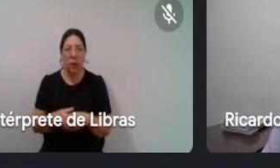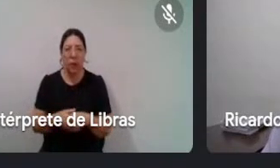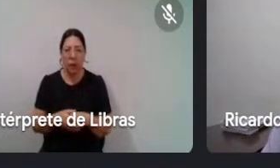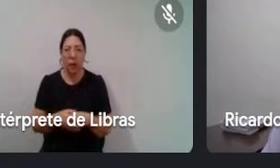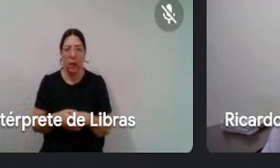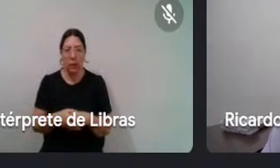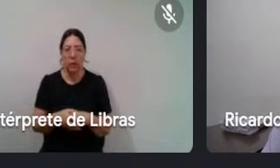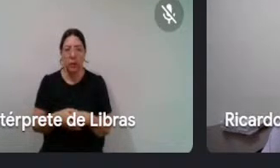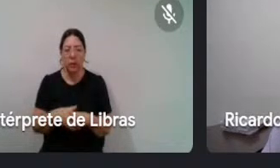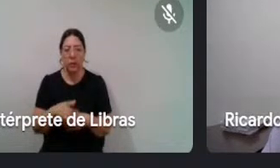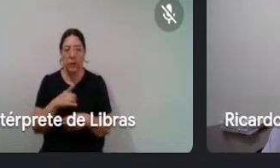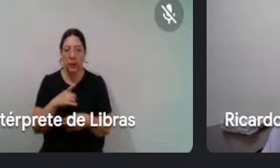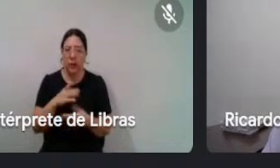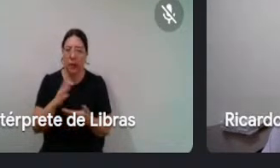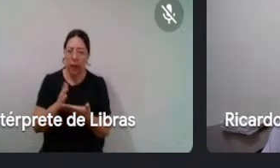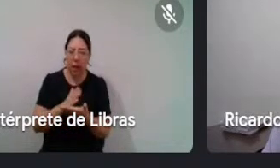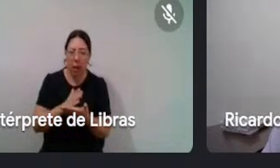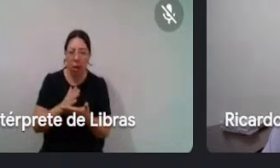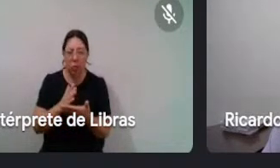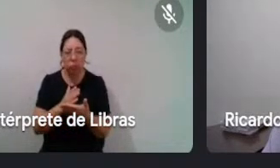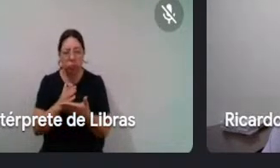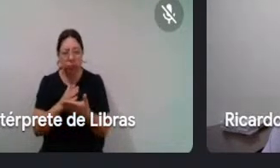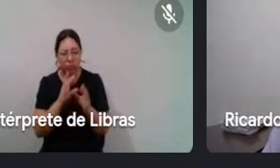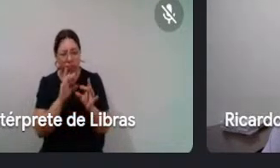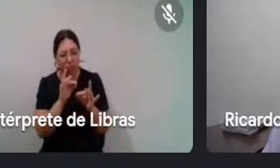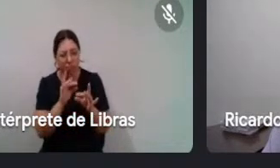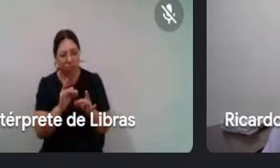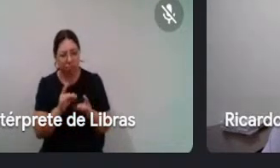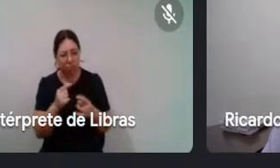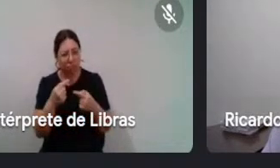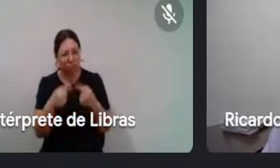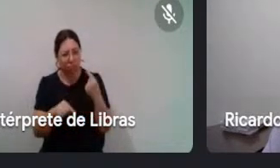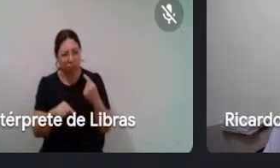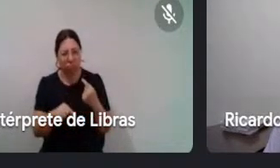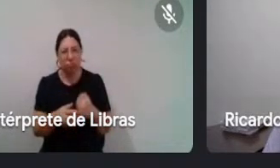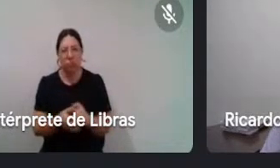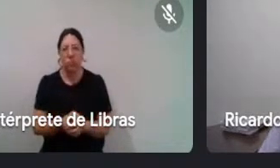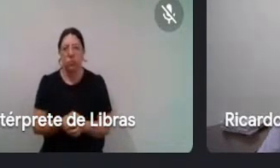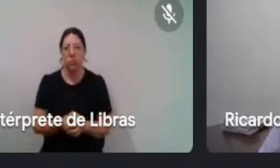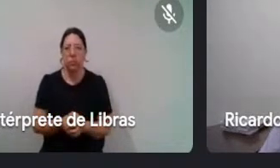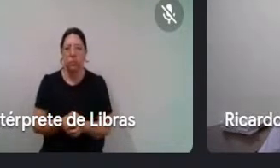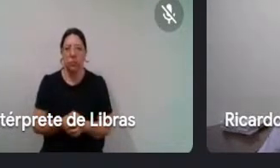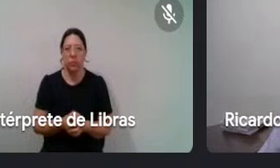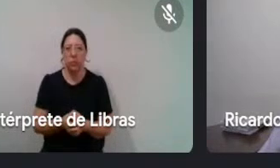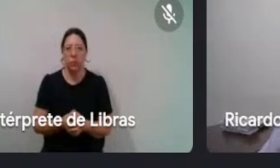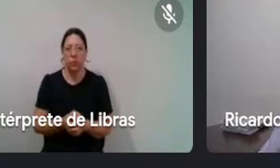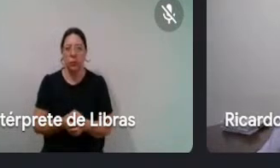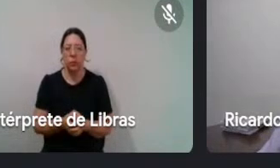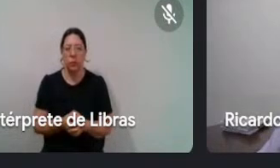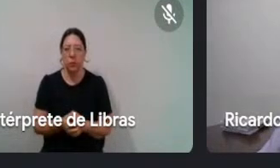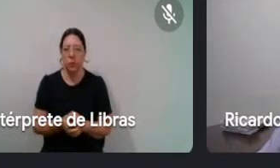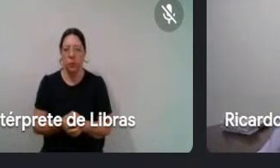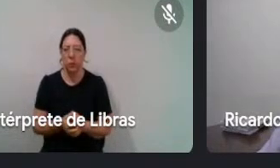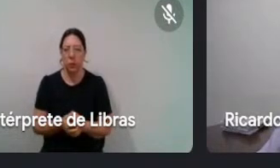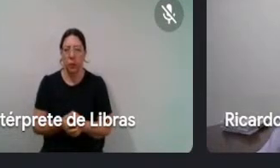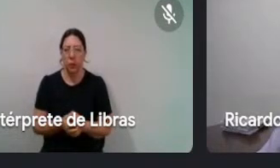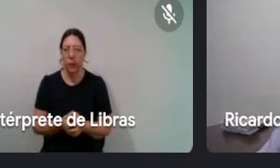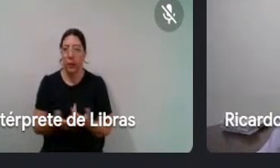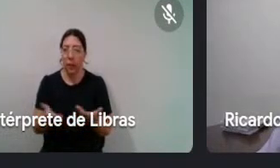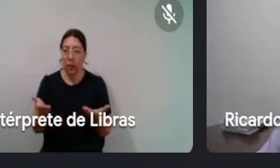das contas. Obrigado, doutor João Gustavo. Eu devolvo a palavra ao relator, doutor José Márcio da Silveira e